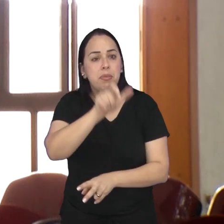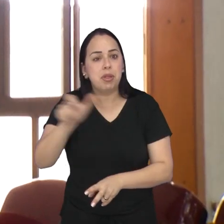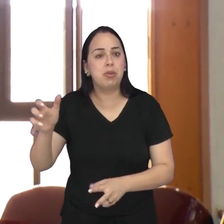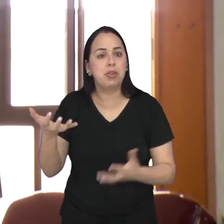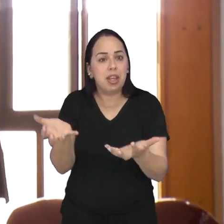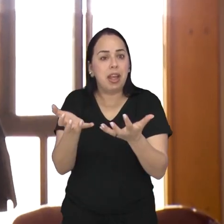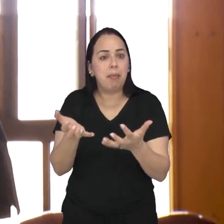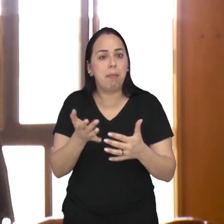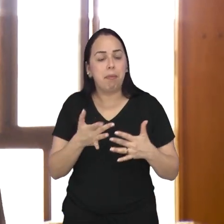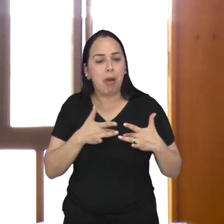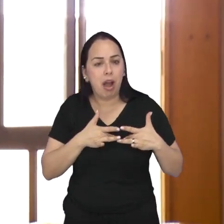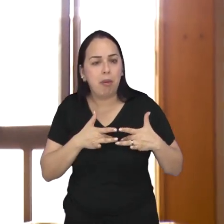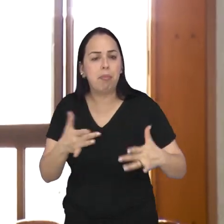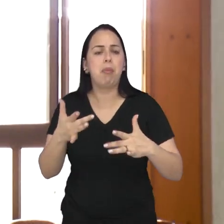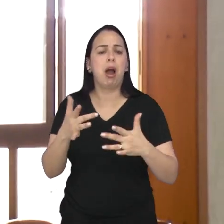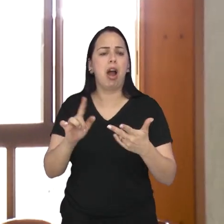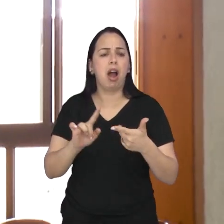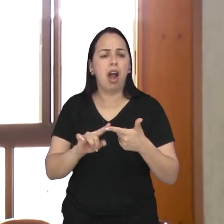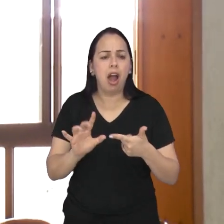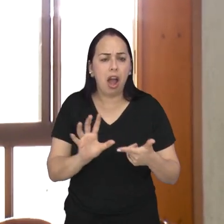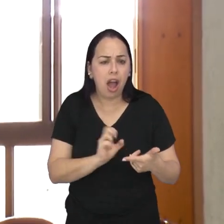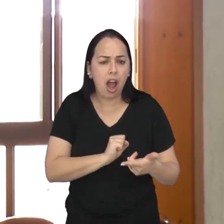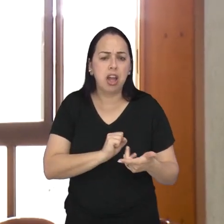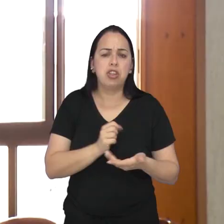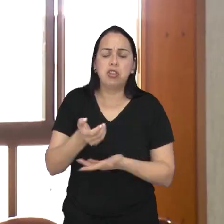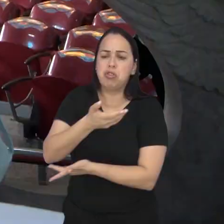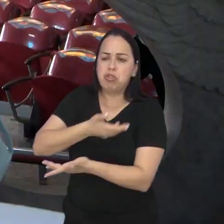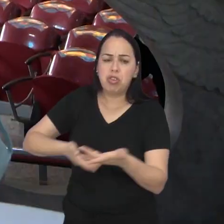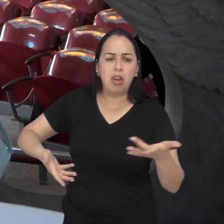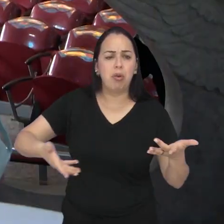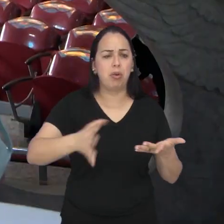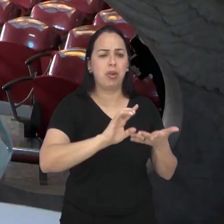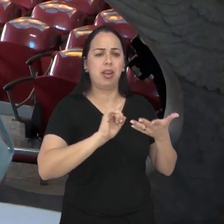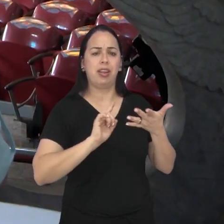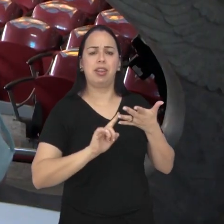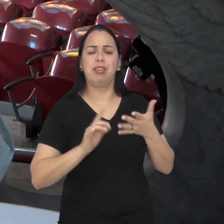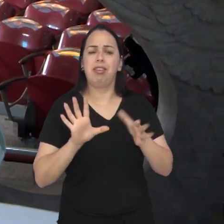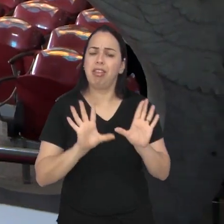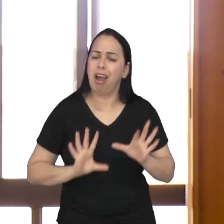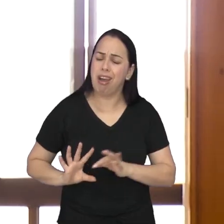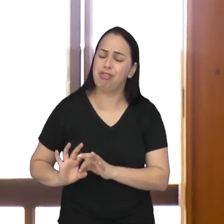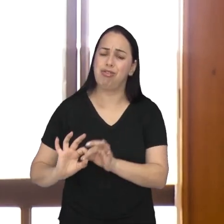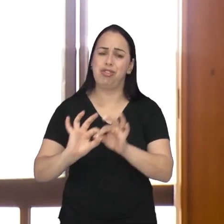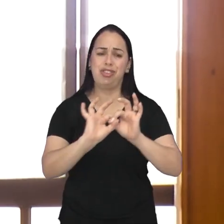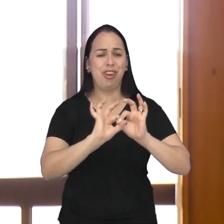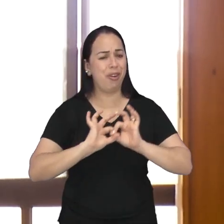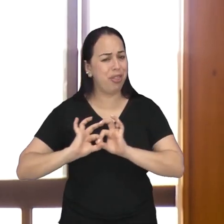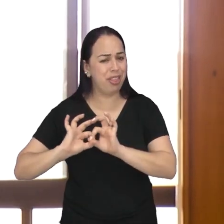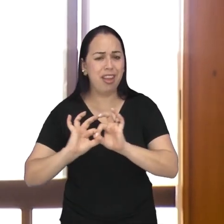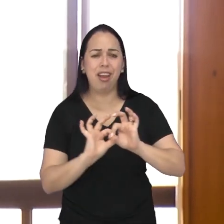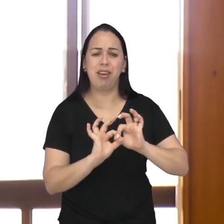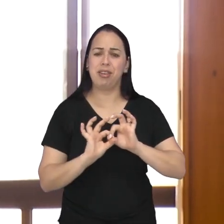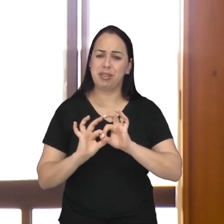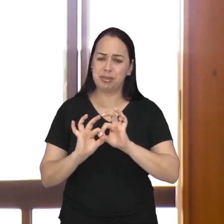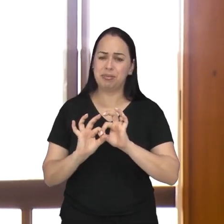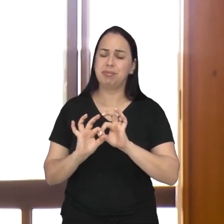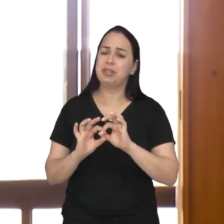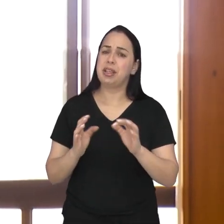de solidariedade, de amor, de irmandade, de